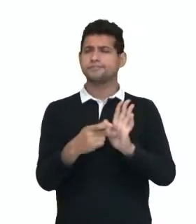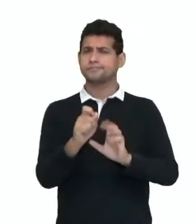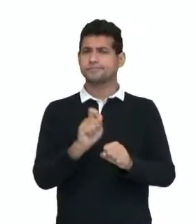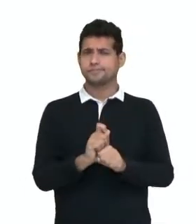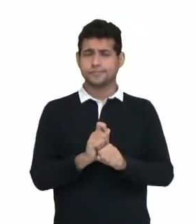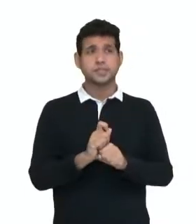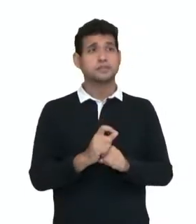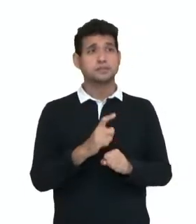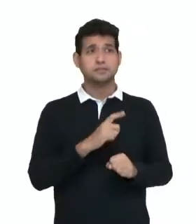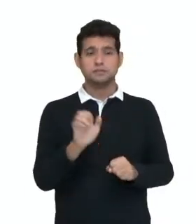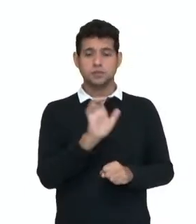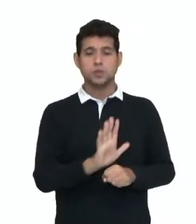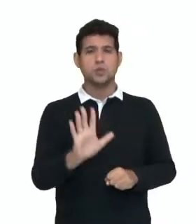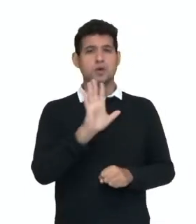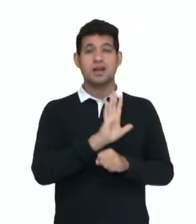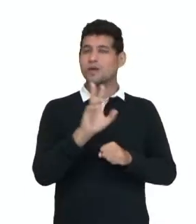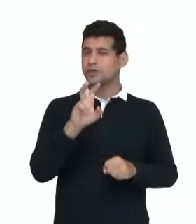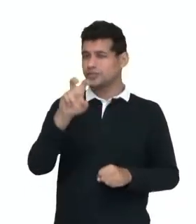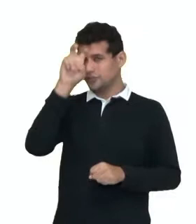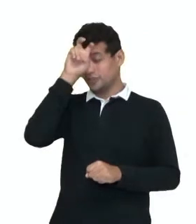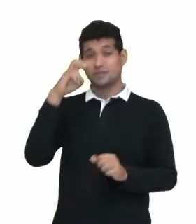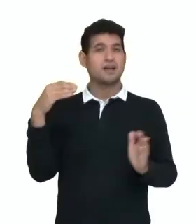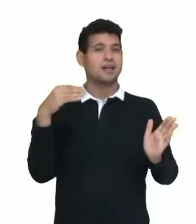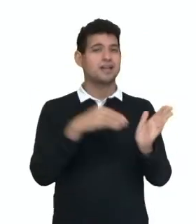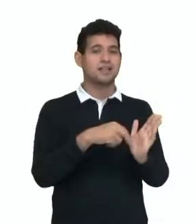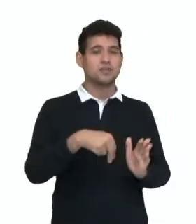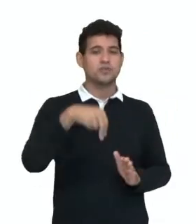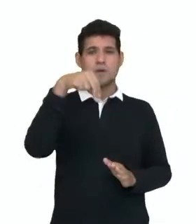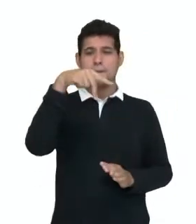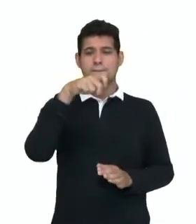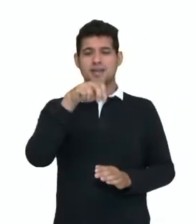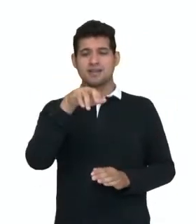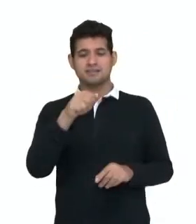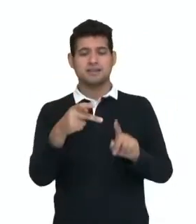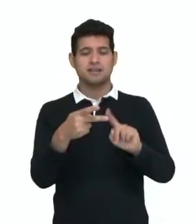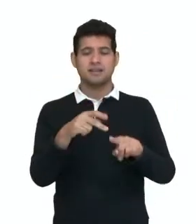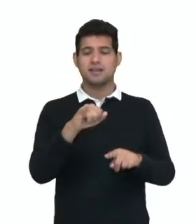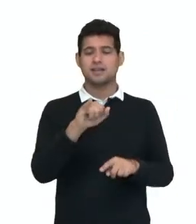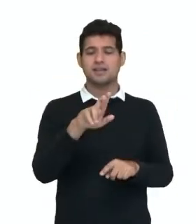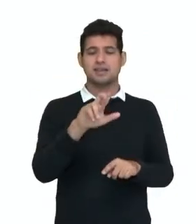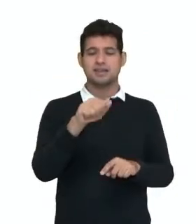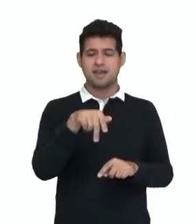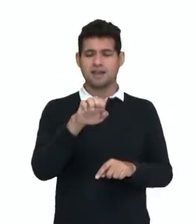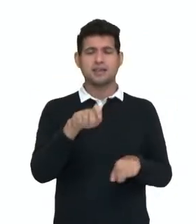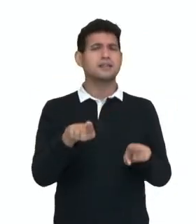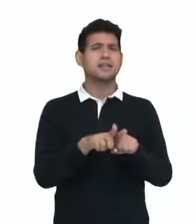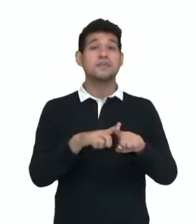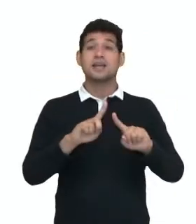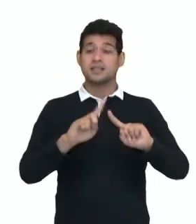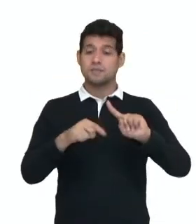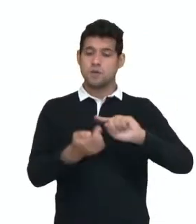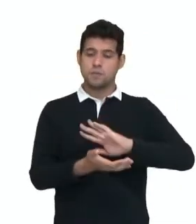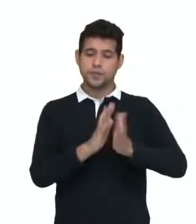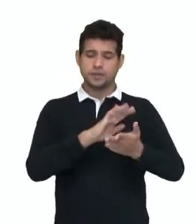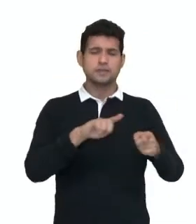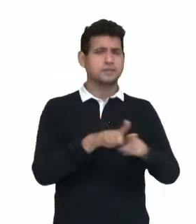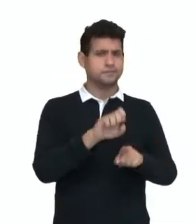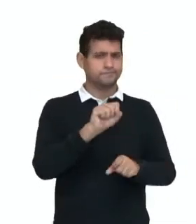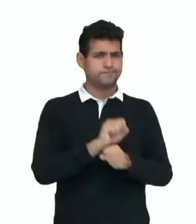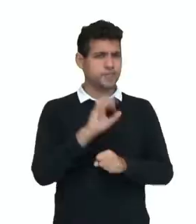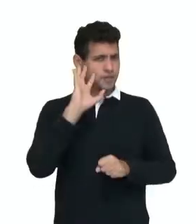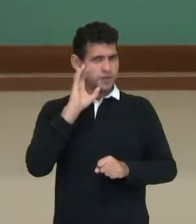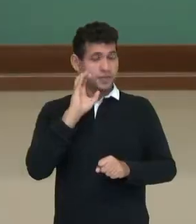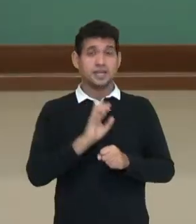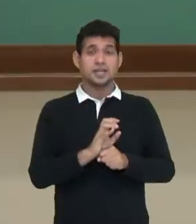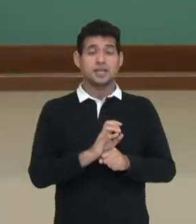era sediado aqui, ocupava desde o Egito até a região norte da Pérsia, a região do Iraque. Com a derrota